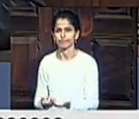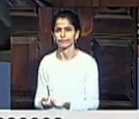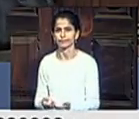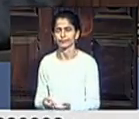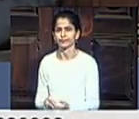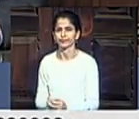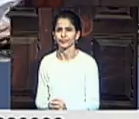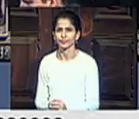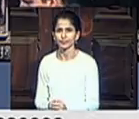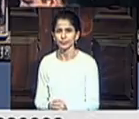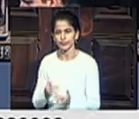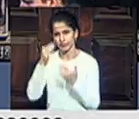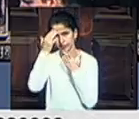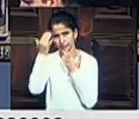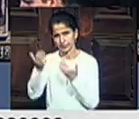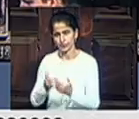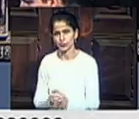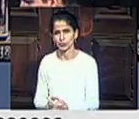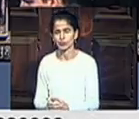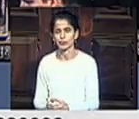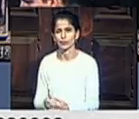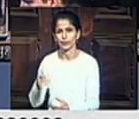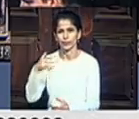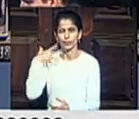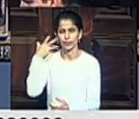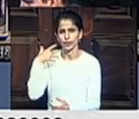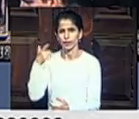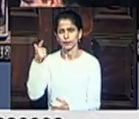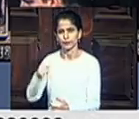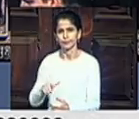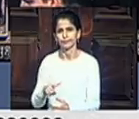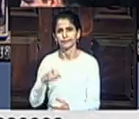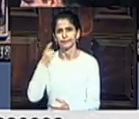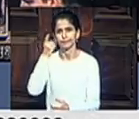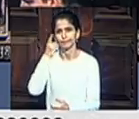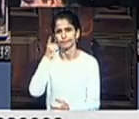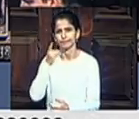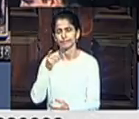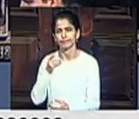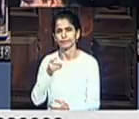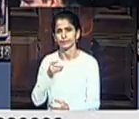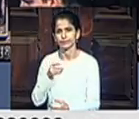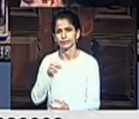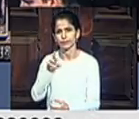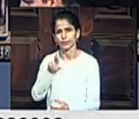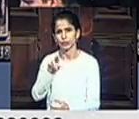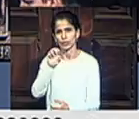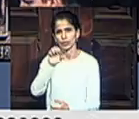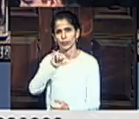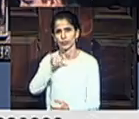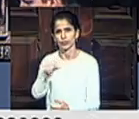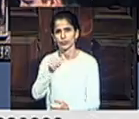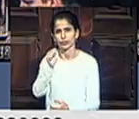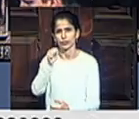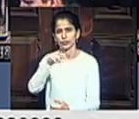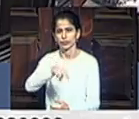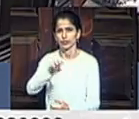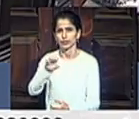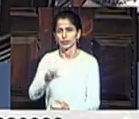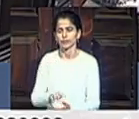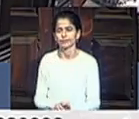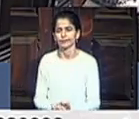senhor presidente. Próximo orador inscrito, deputada Enfermeira Rejane.